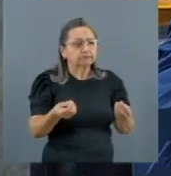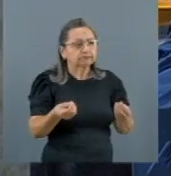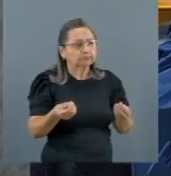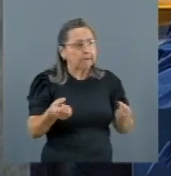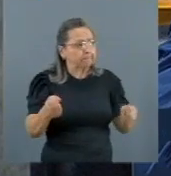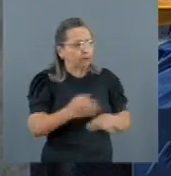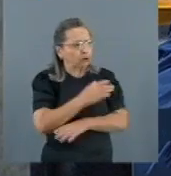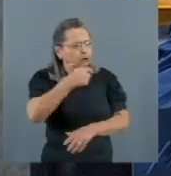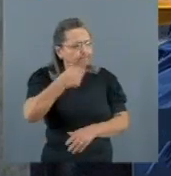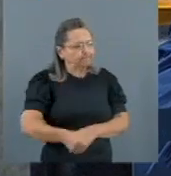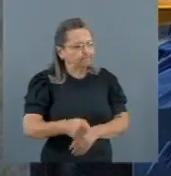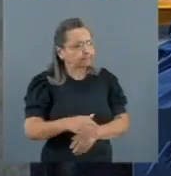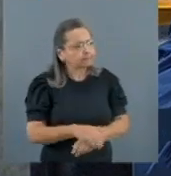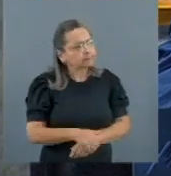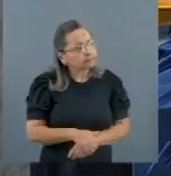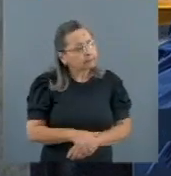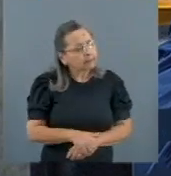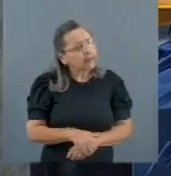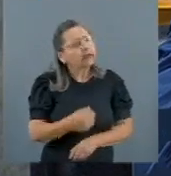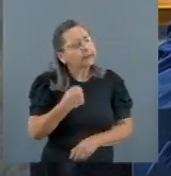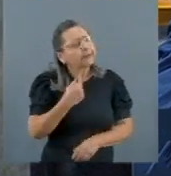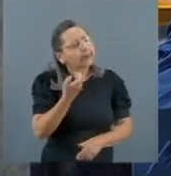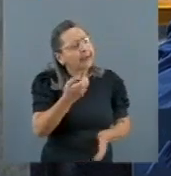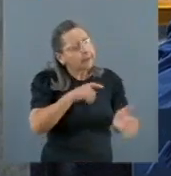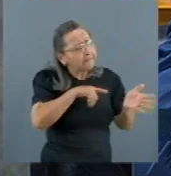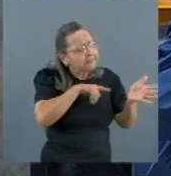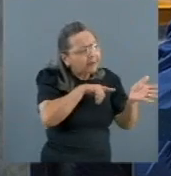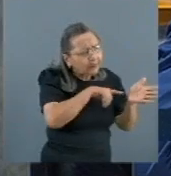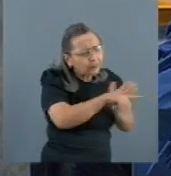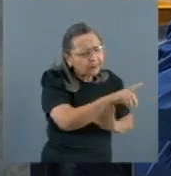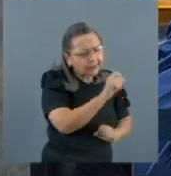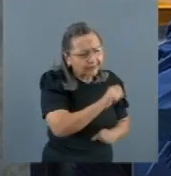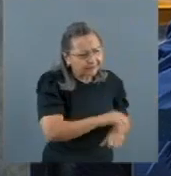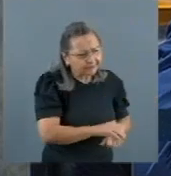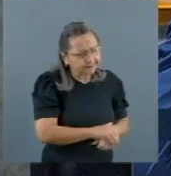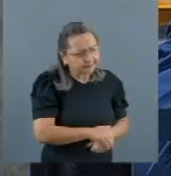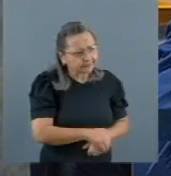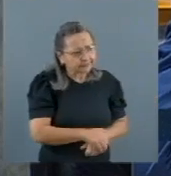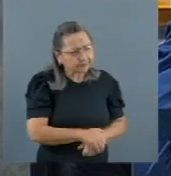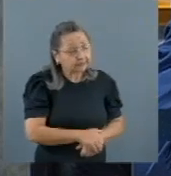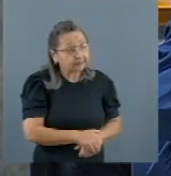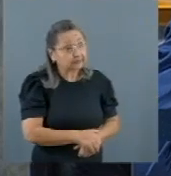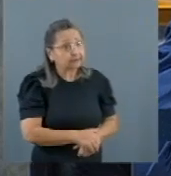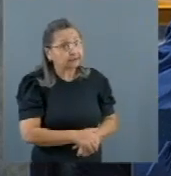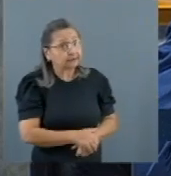definida. E eu queria lhe perguntar o seguinte: se